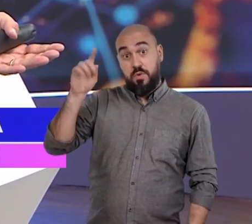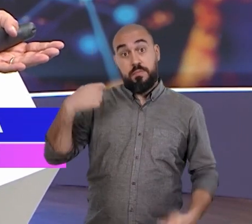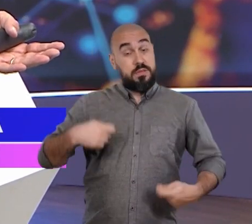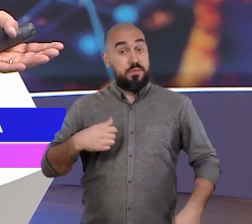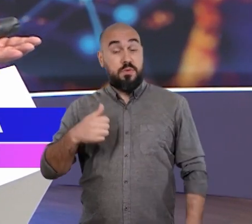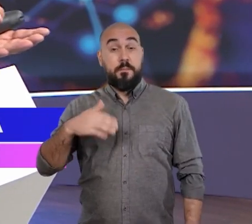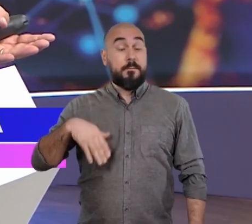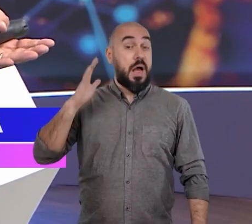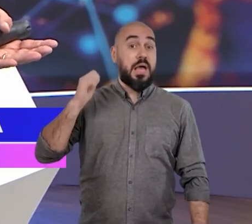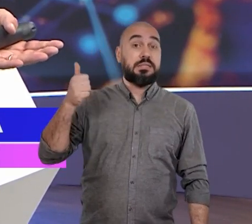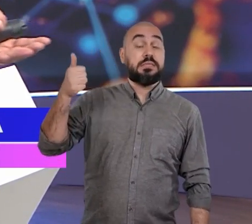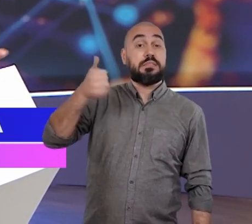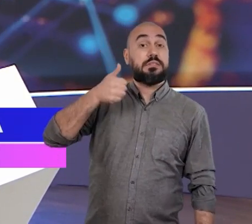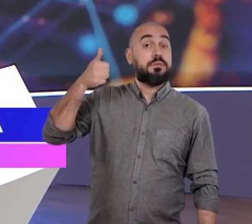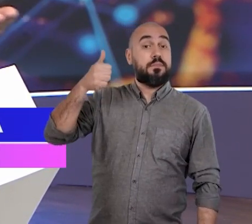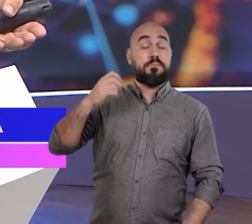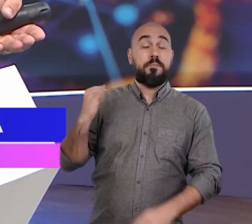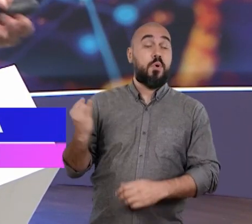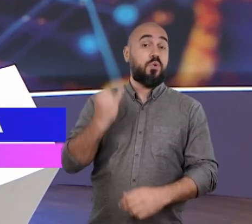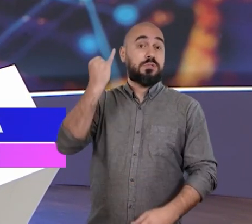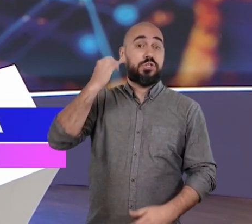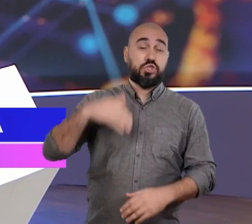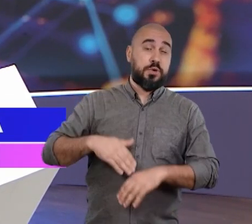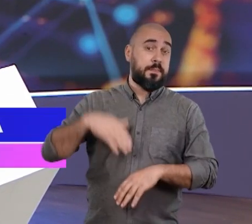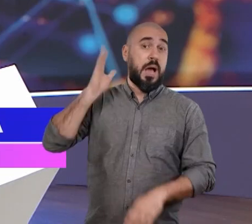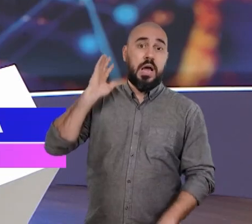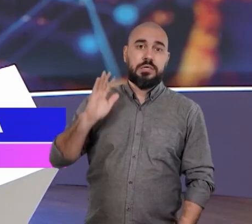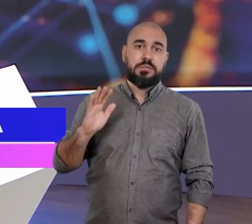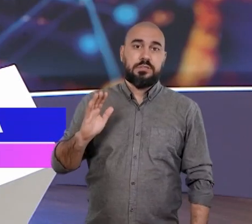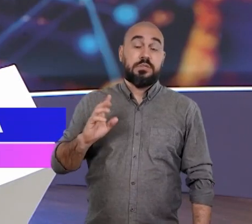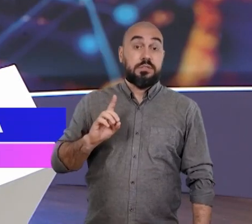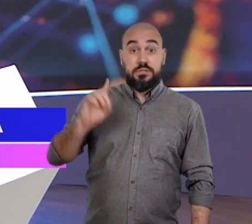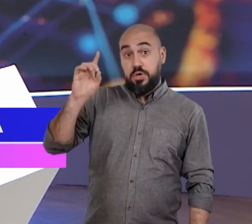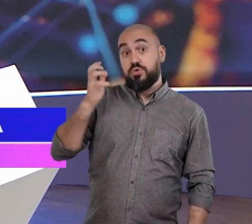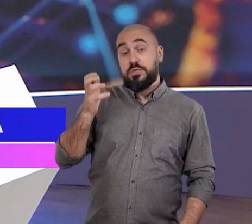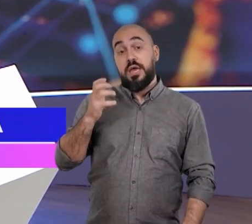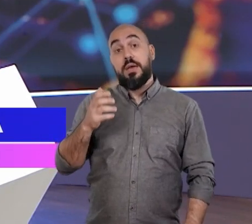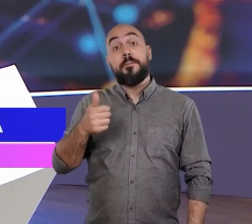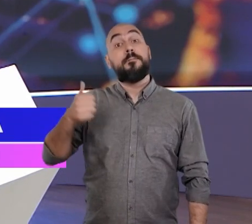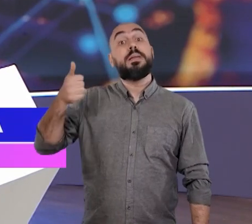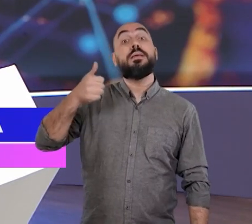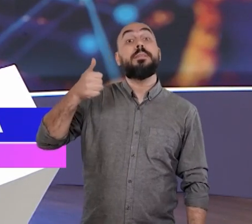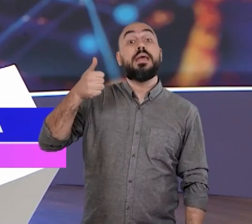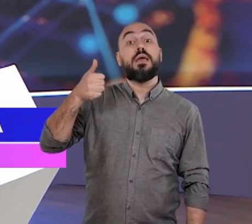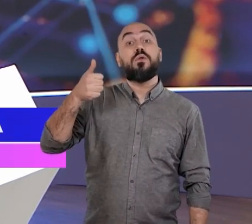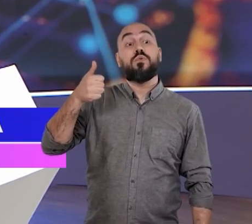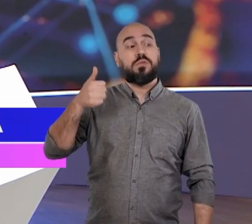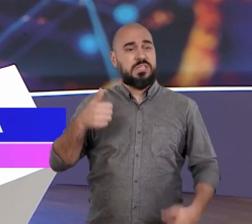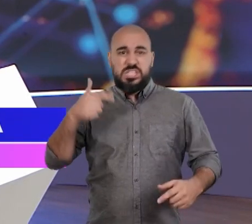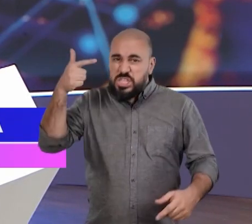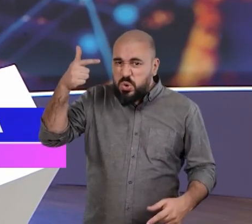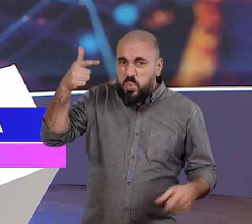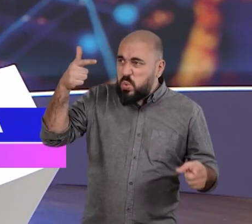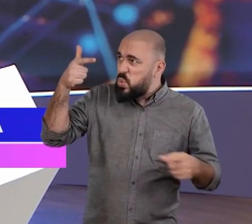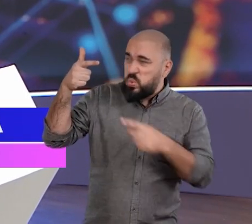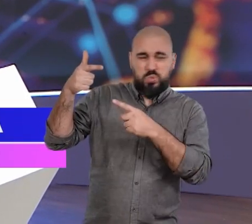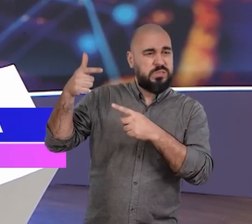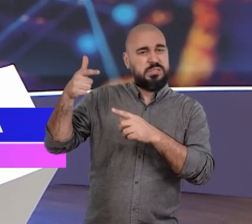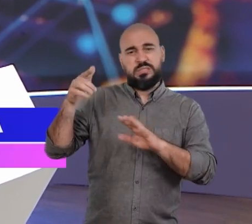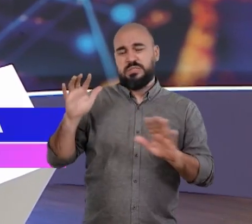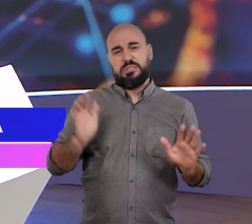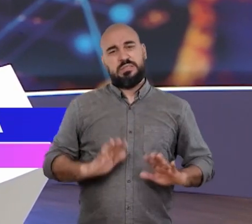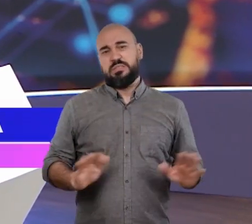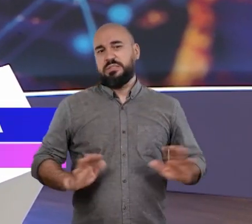espera. Deus não quer ficar em segundo ou terceiro lugar no seu coração. Ele tem que estar em primeiro lugar. Porque se Deus não está em